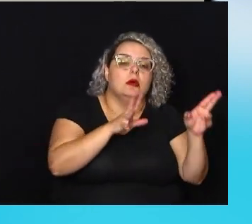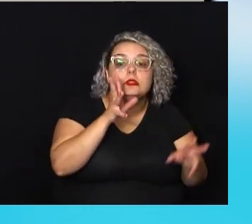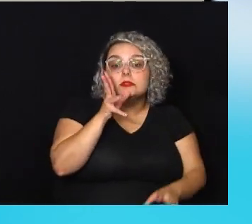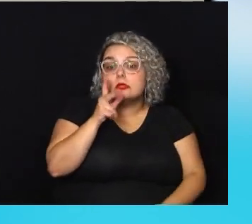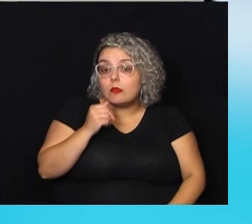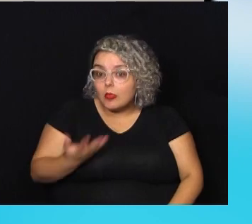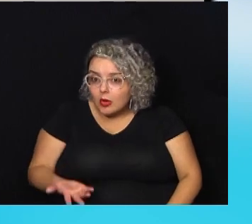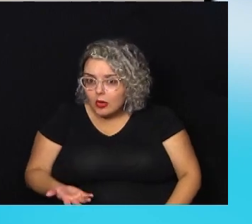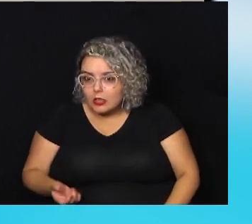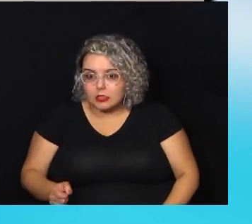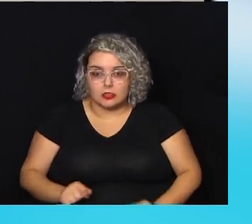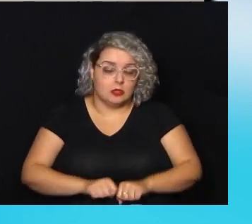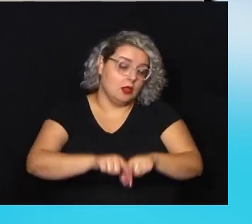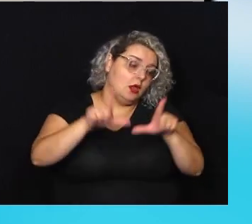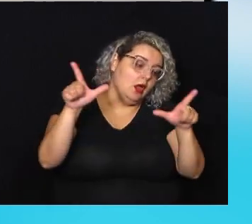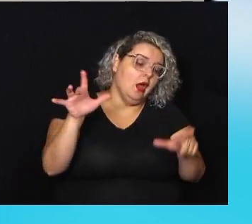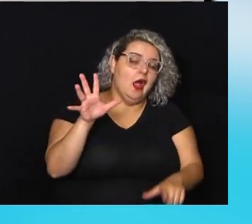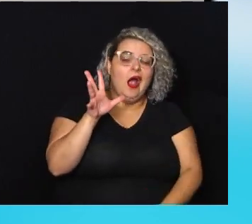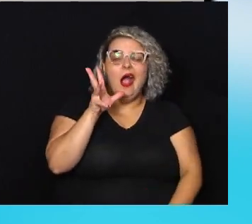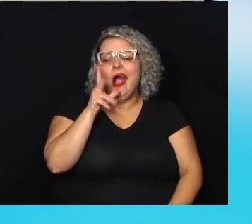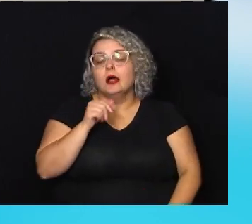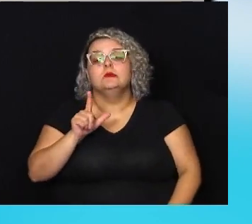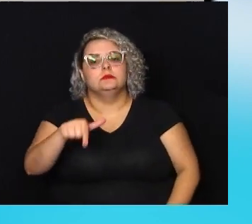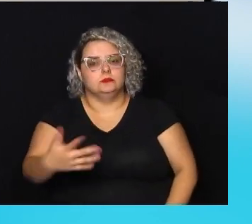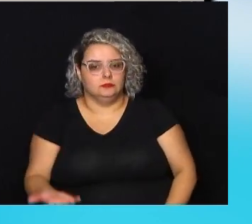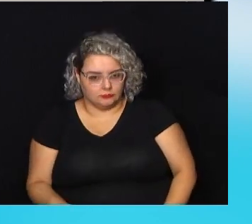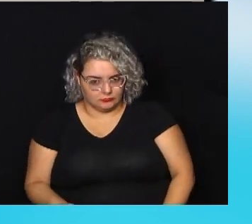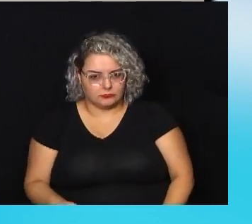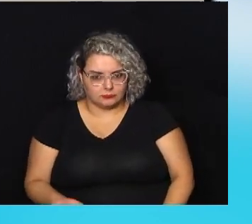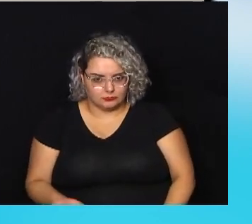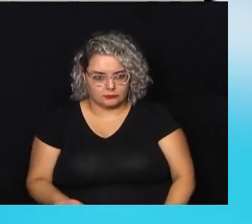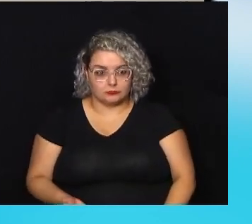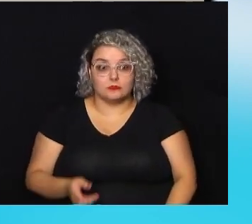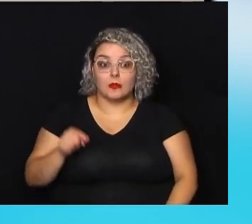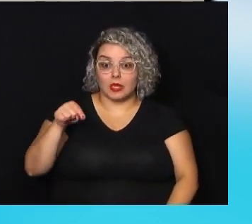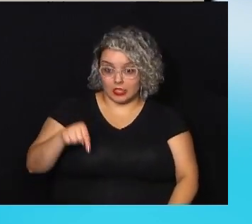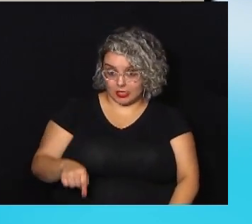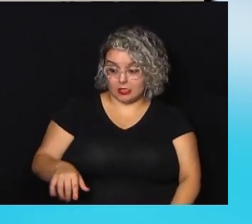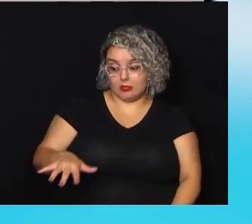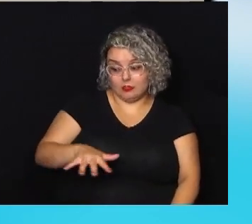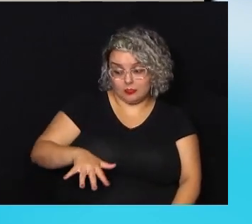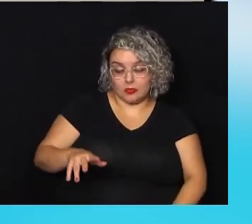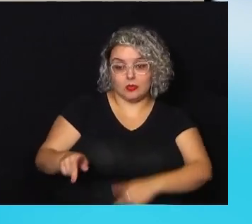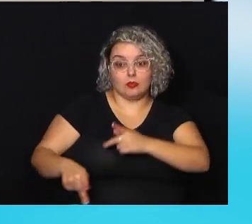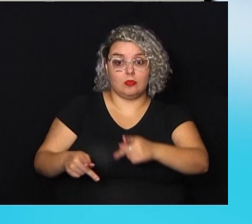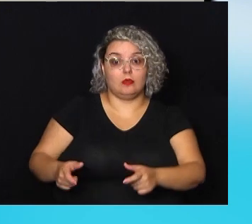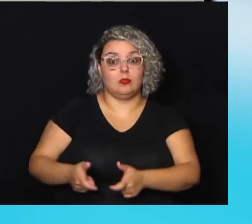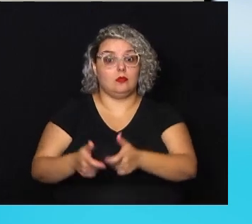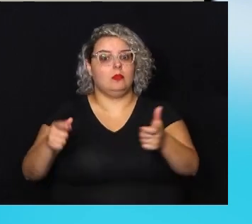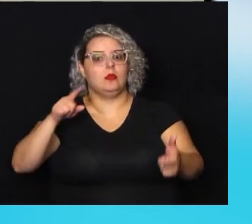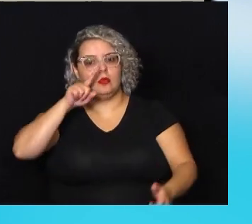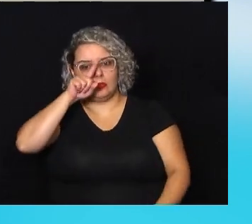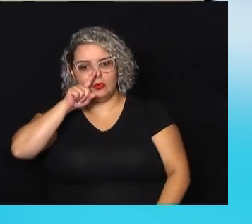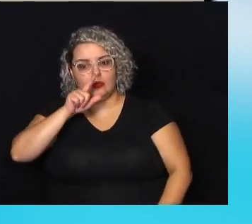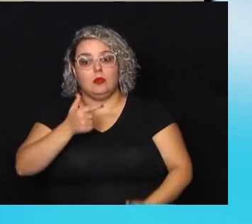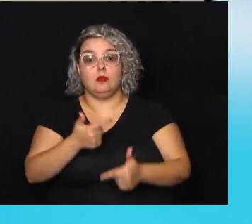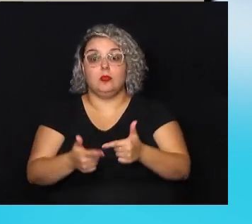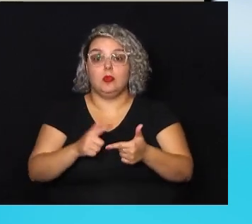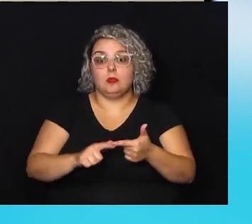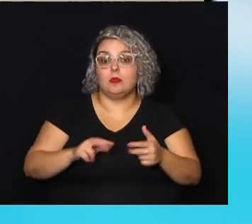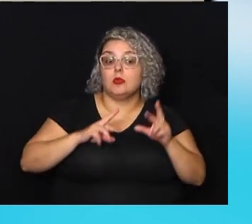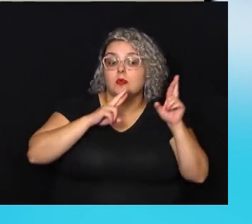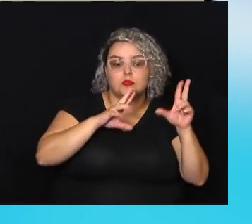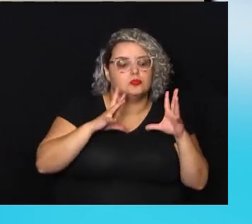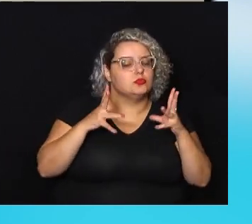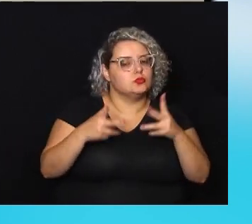dormem mais tarde e tendem a acordar mais tarde. Essa população de vespertinos é uma população que acaba